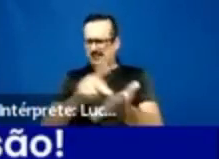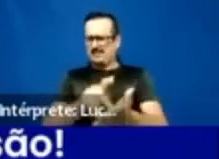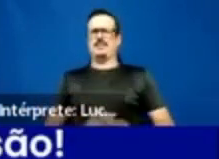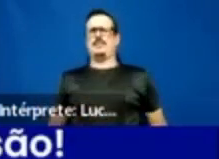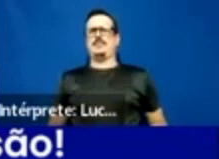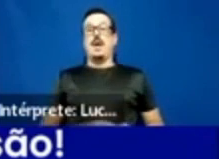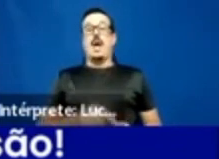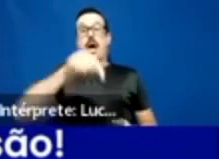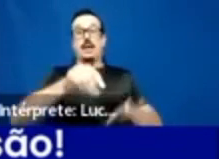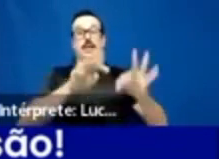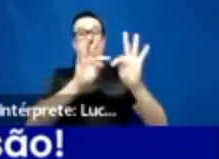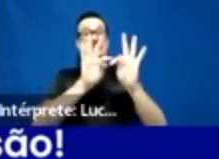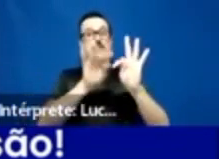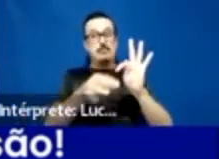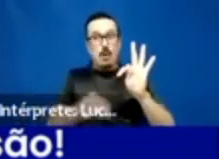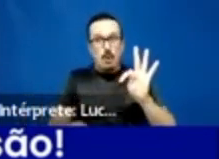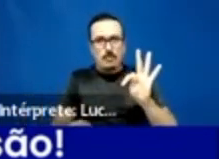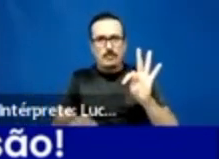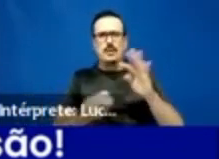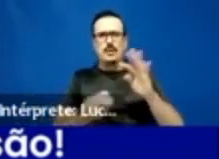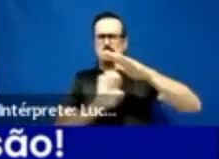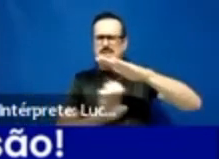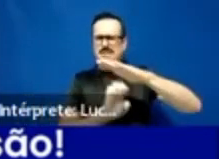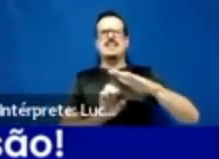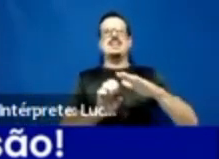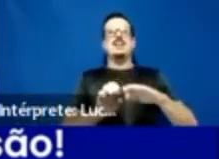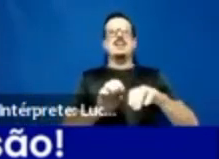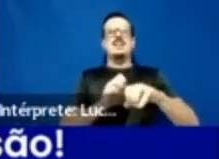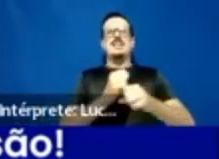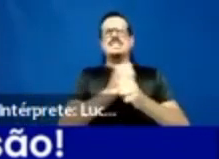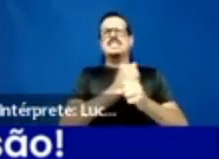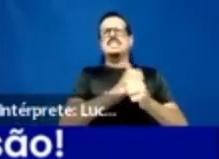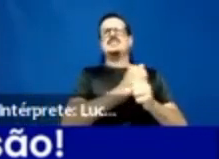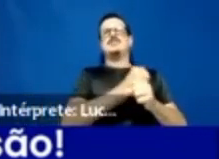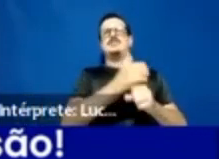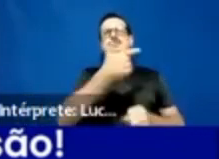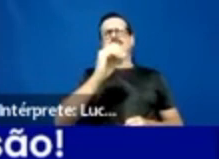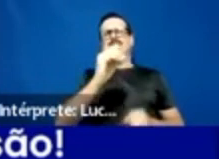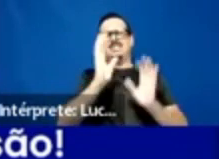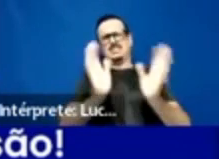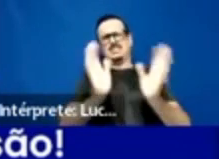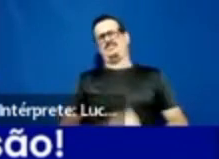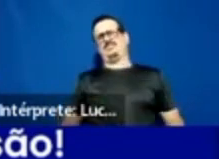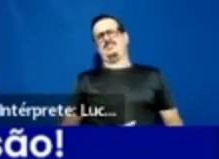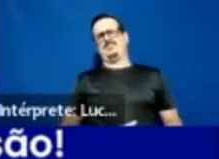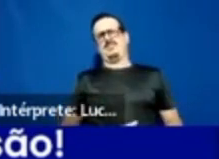mercado. Está aqui o idealizador desse projeto, o senhor Carlos, que novamente vai falar com vocês já já. Mas se trata de uma